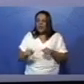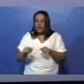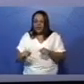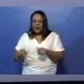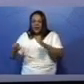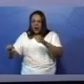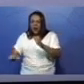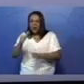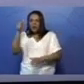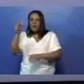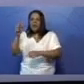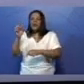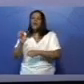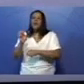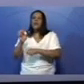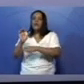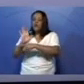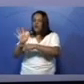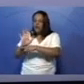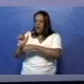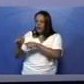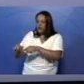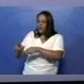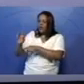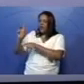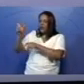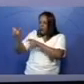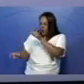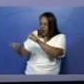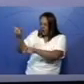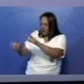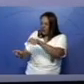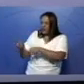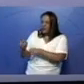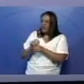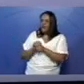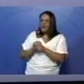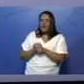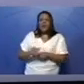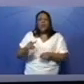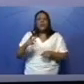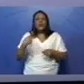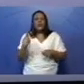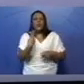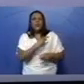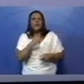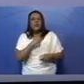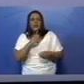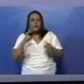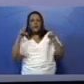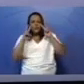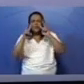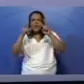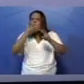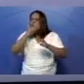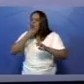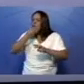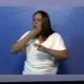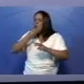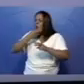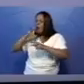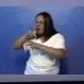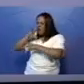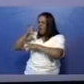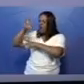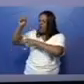aí representando o Hércules. E nós temos, então, uma visão do quê? De um Hércules super forte. Ele era um semideus,